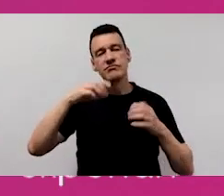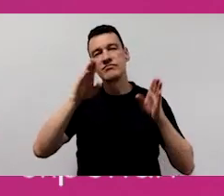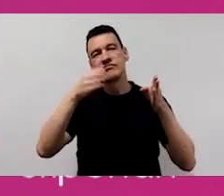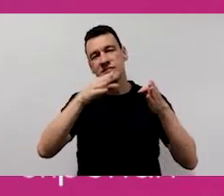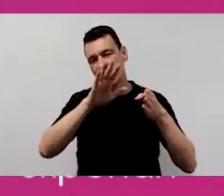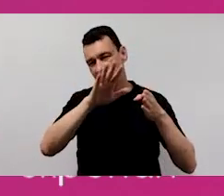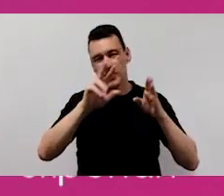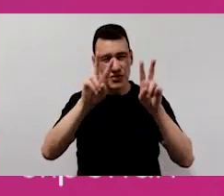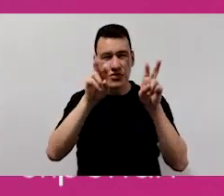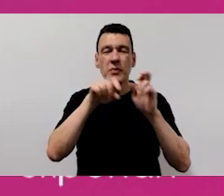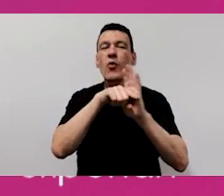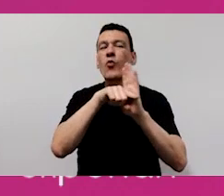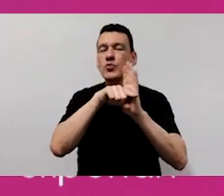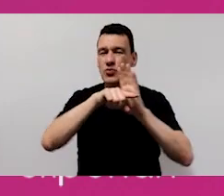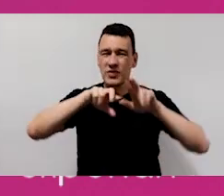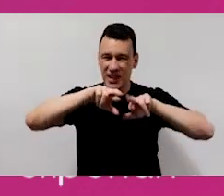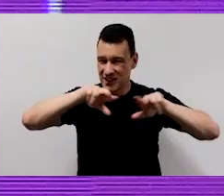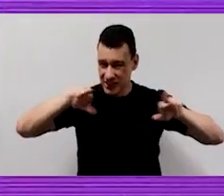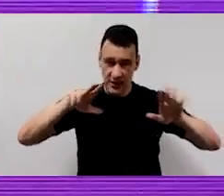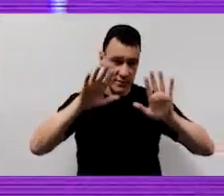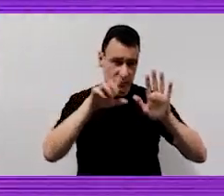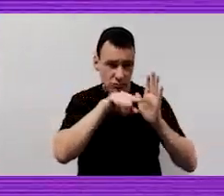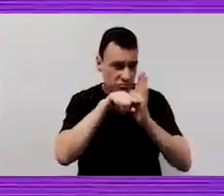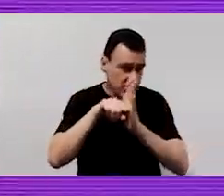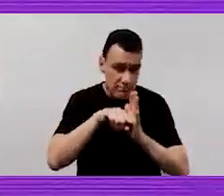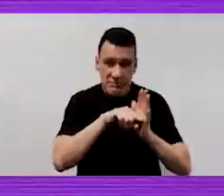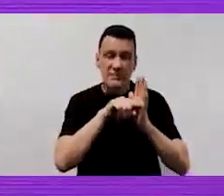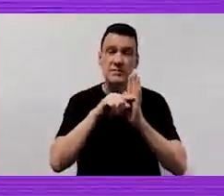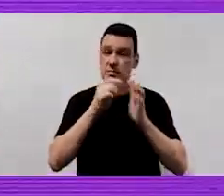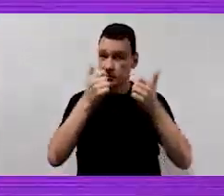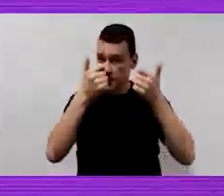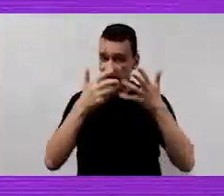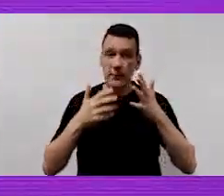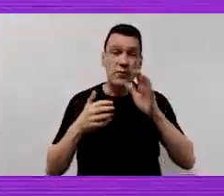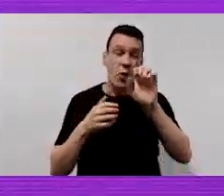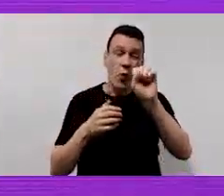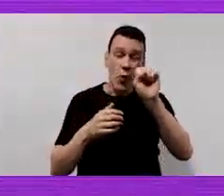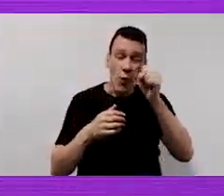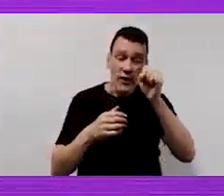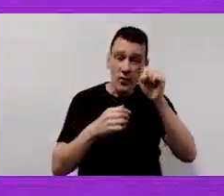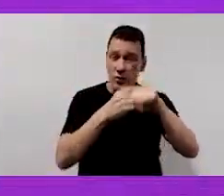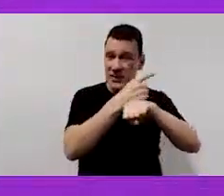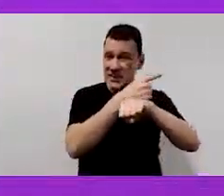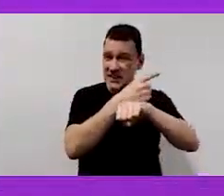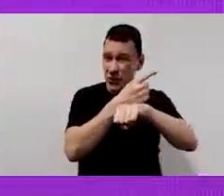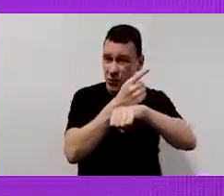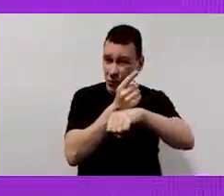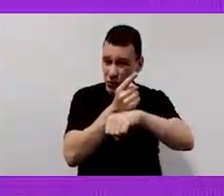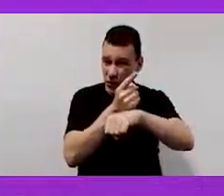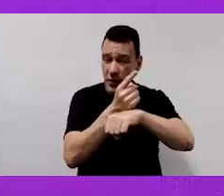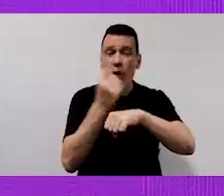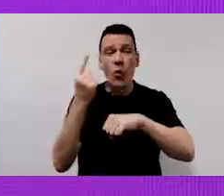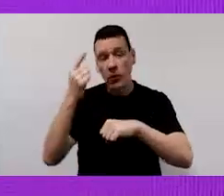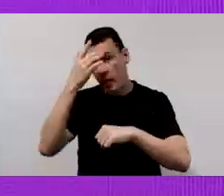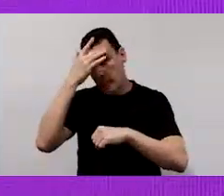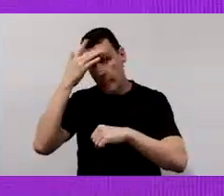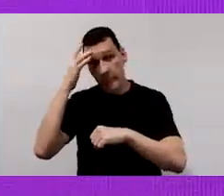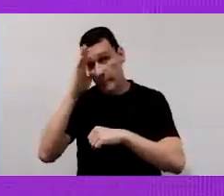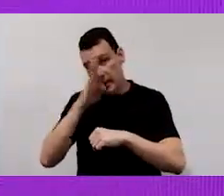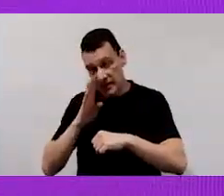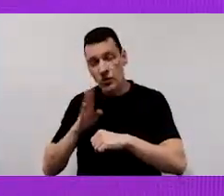consultas, a gente tem aqui um número de, a cada 8 segundos, um brasileiro sofre uma tentativa de fraude,